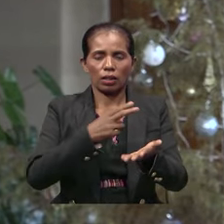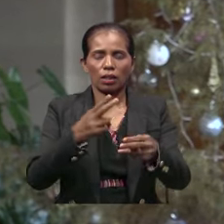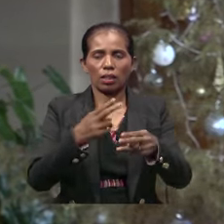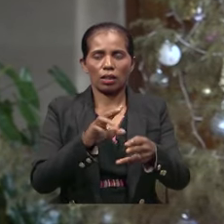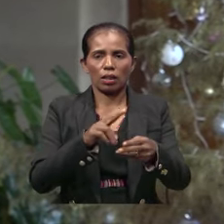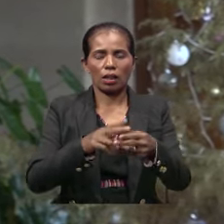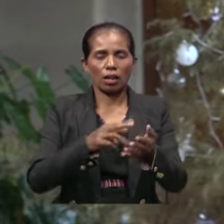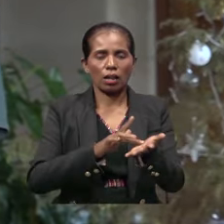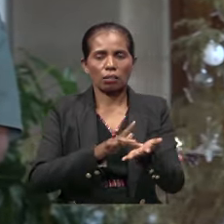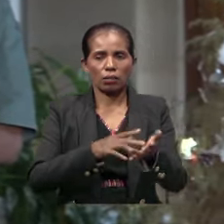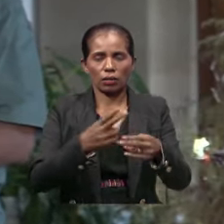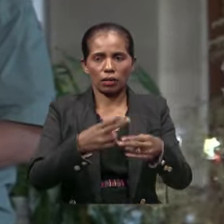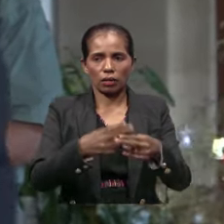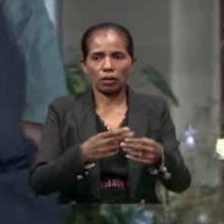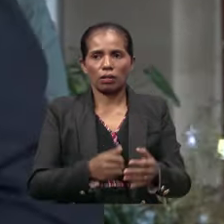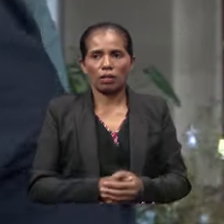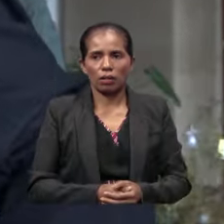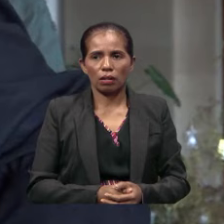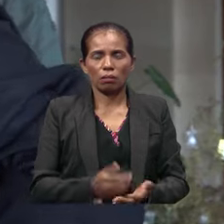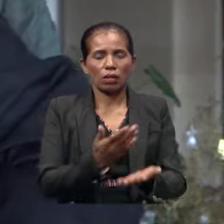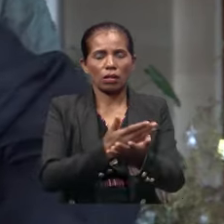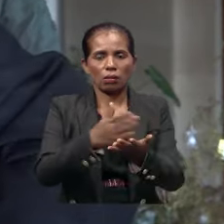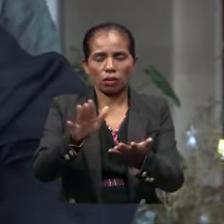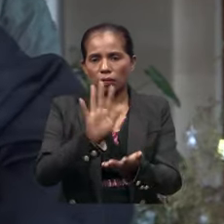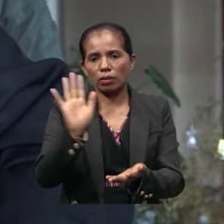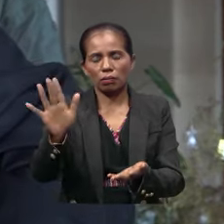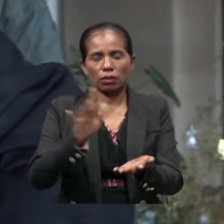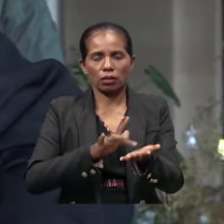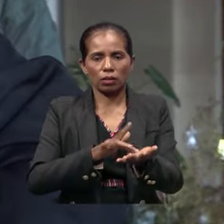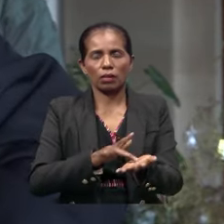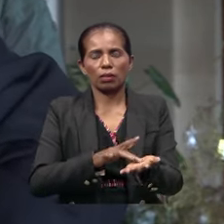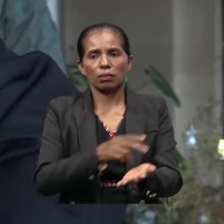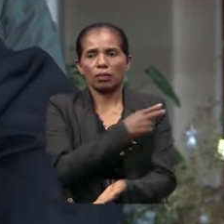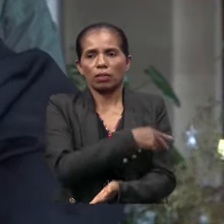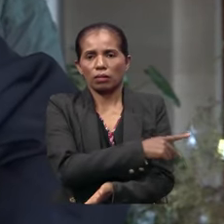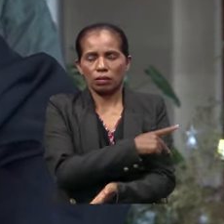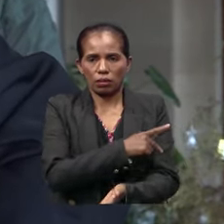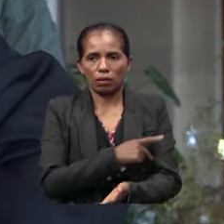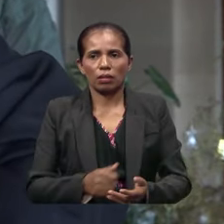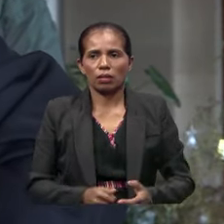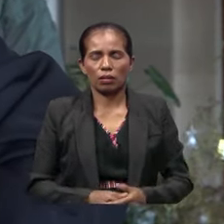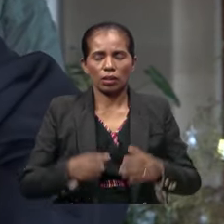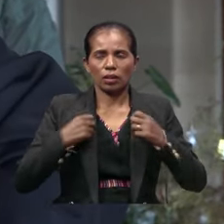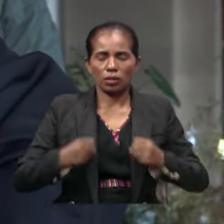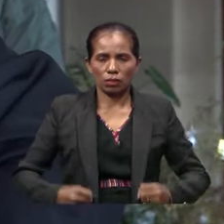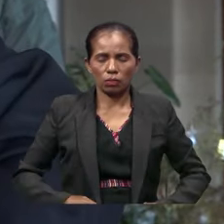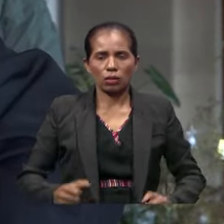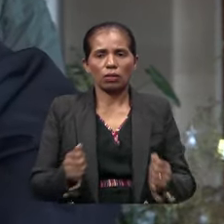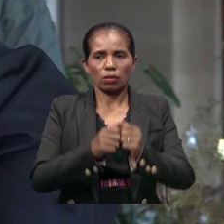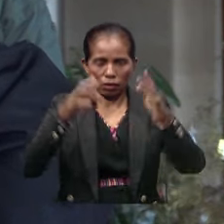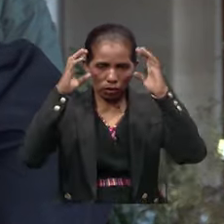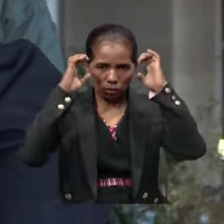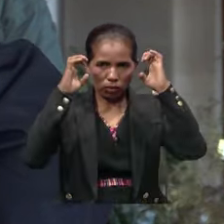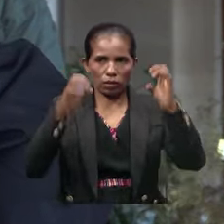sala, a morro que não é, não de falar de volta na clínica e nem tem que corrigir. Saúde ou educação,